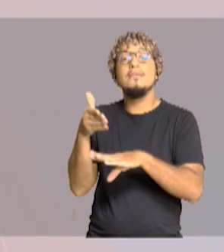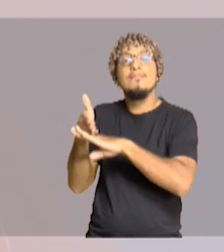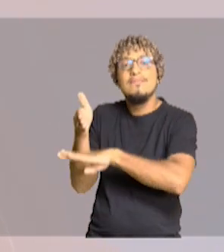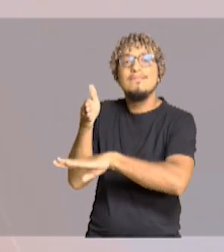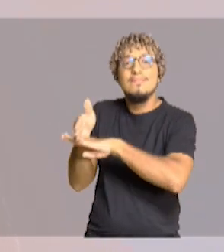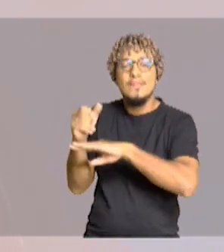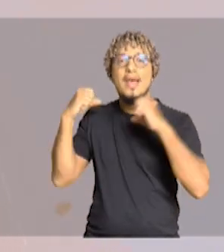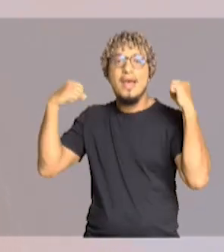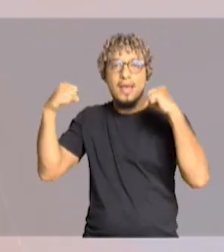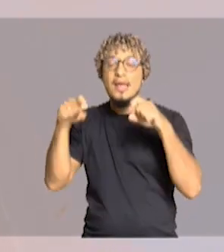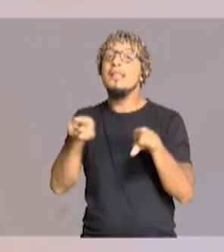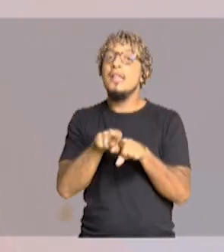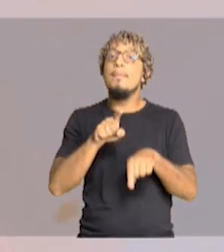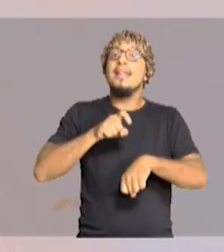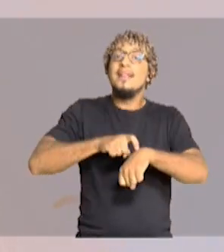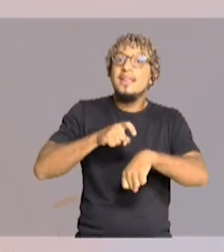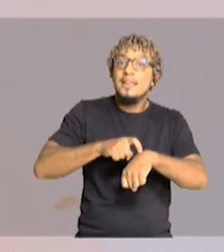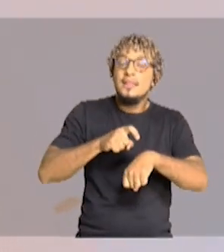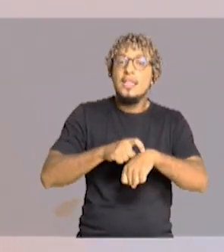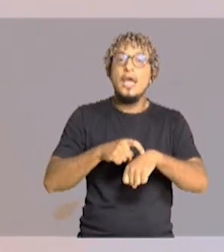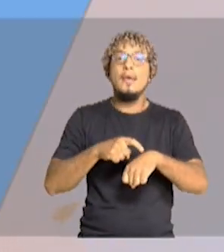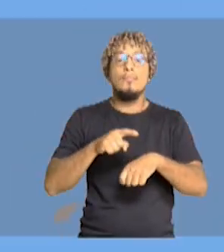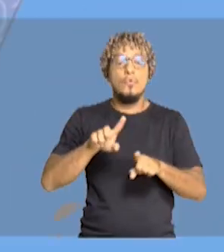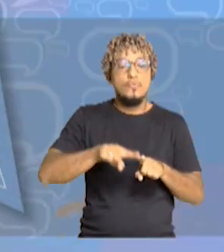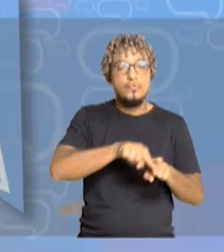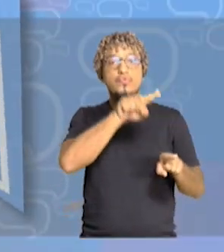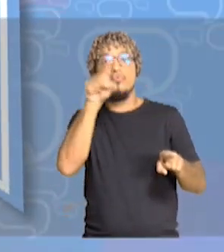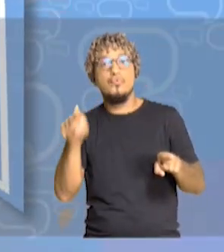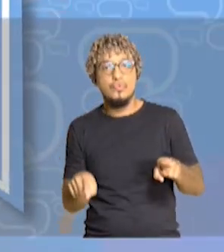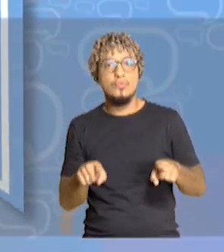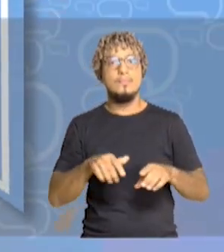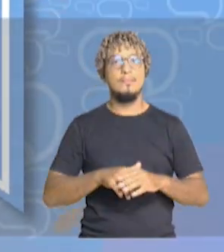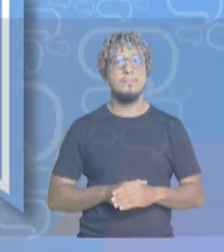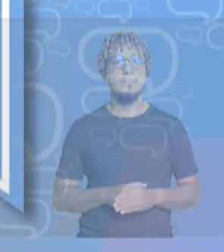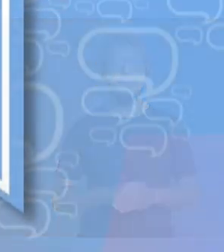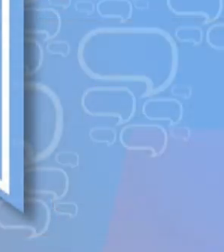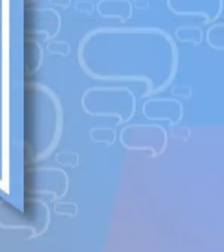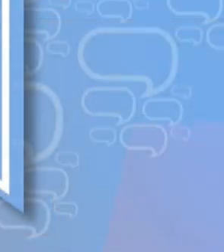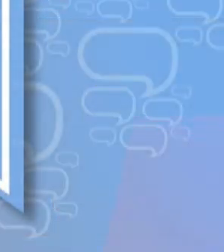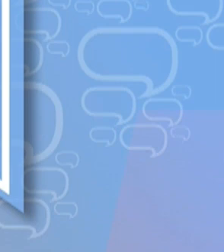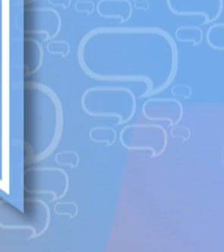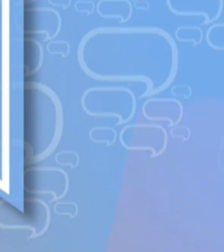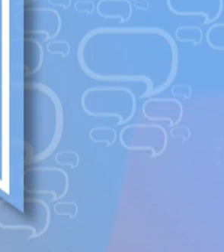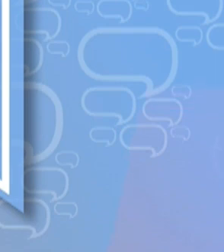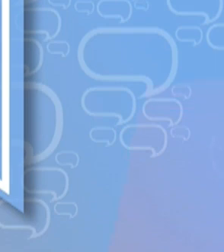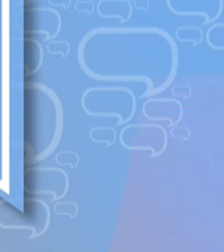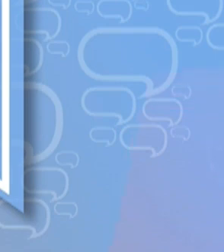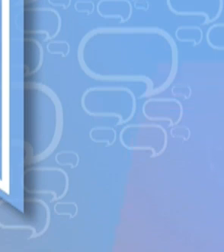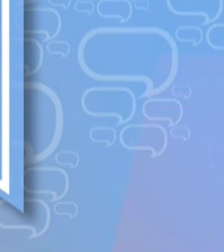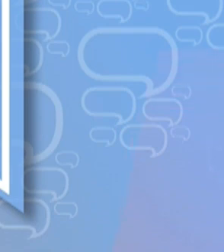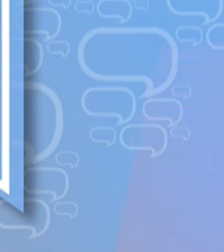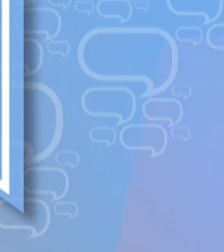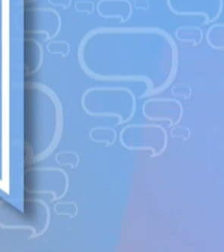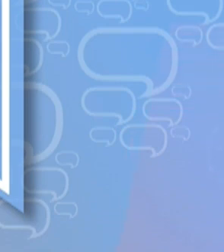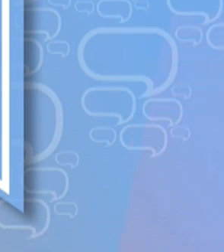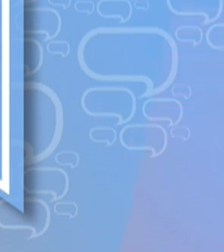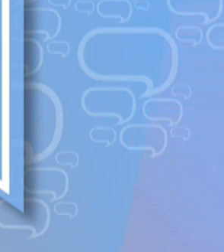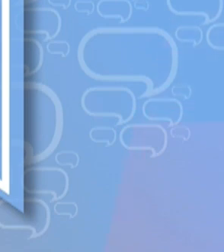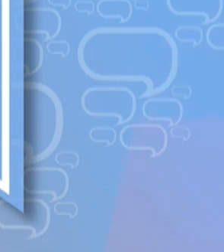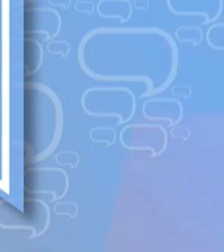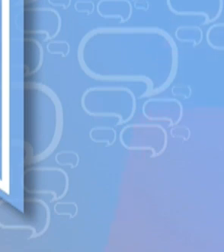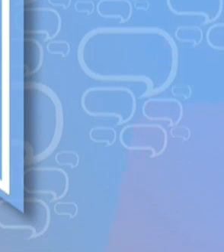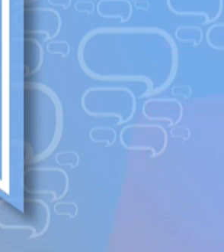semana e até mesmo o tempo de treinamento daquela sessão quais os benefícios do alongamento